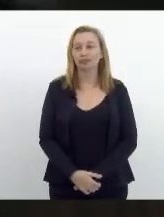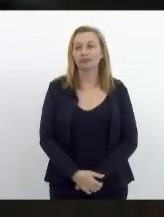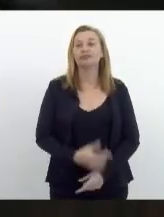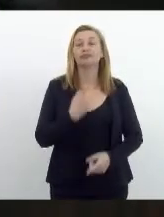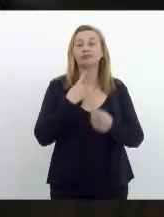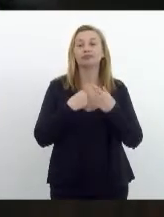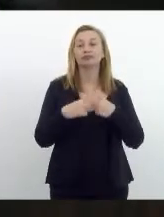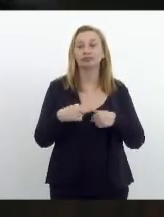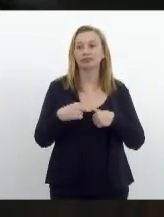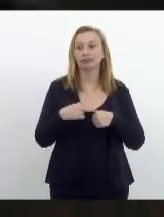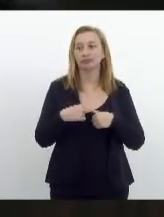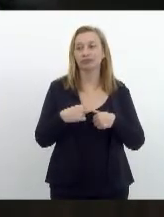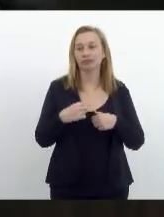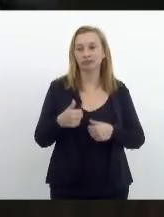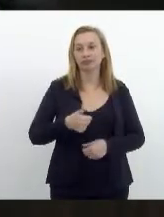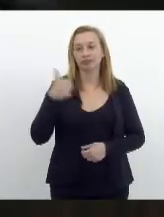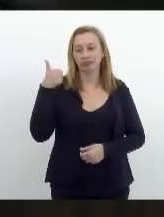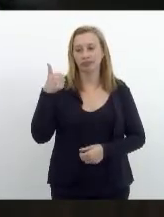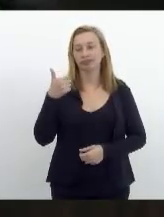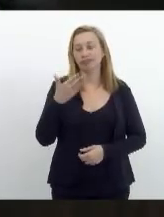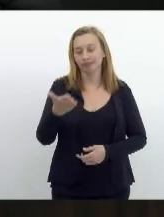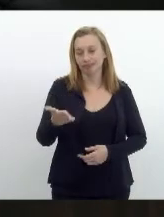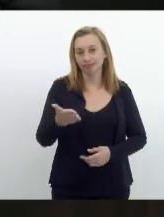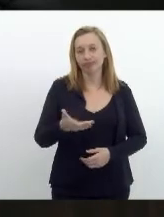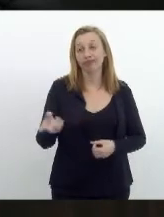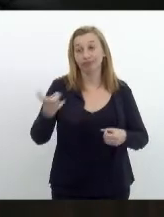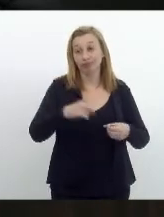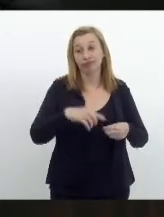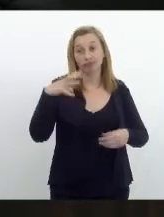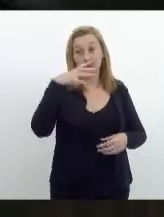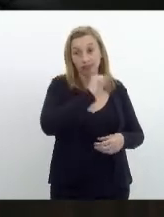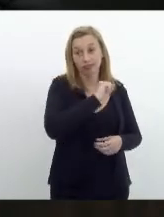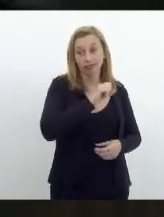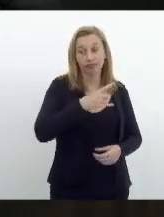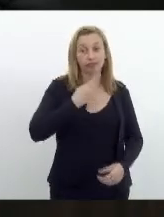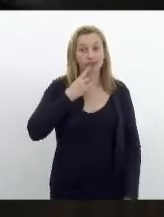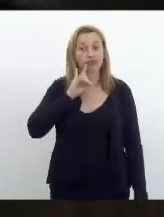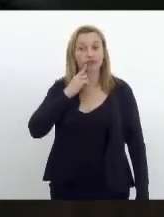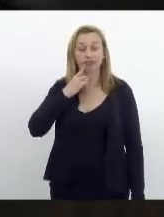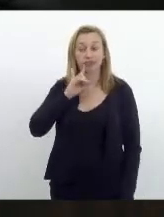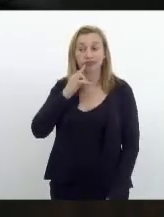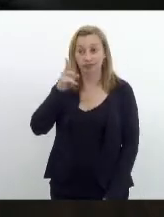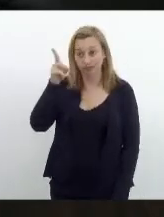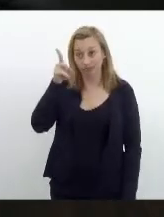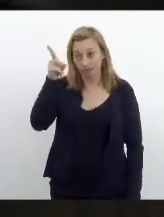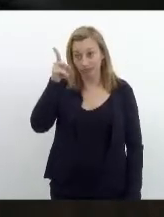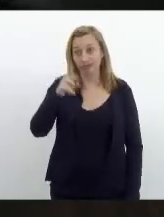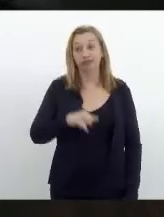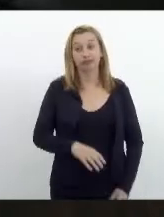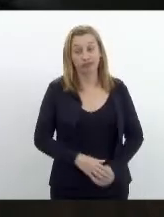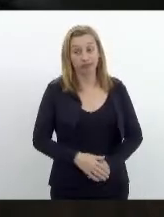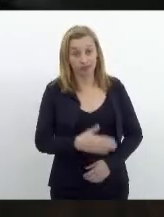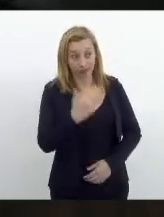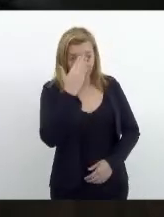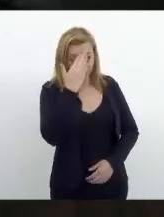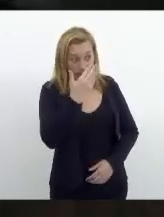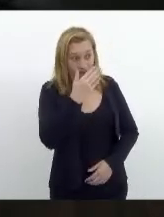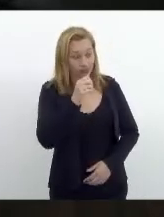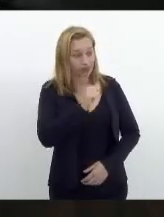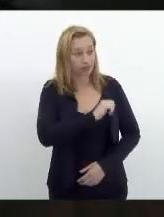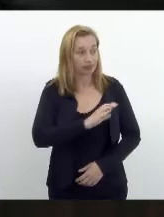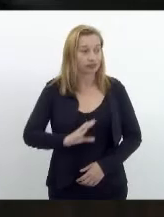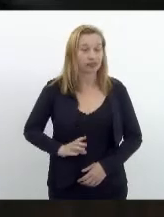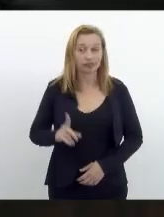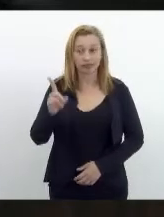Desejamos pronta recuperação, Vossa Excelência. Retorne logo para tomar aquela pinga lá no. Muito obrigado, presidente. Lá